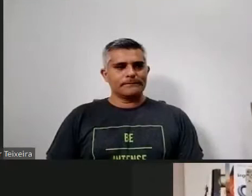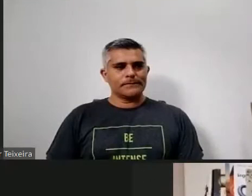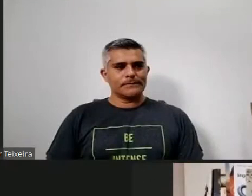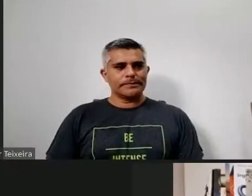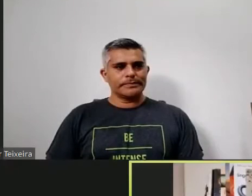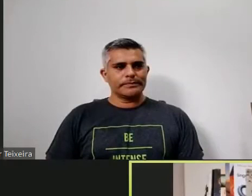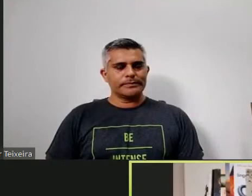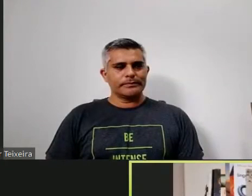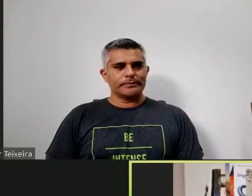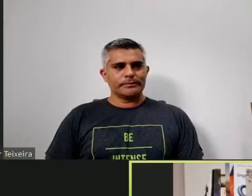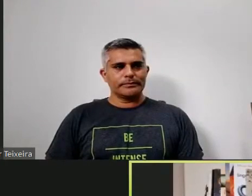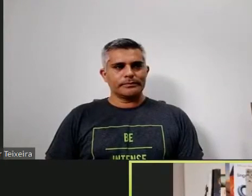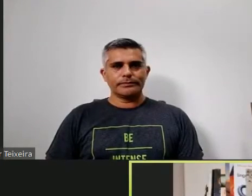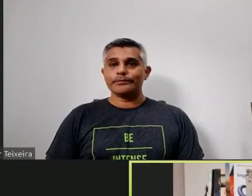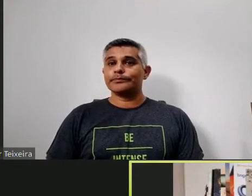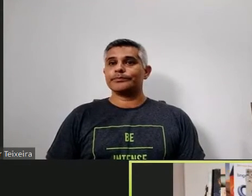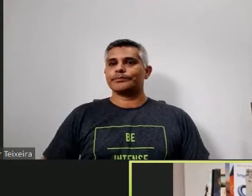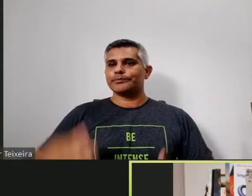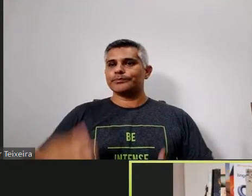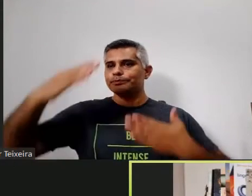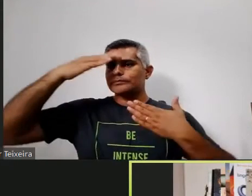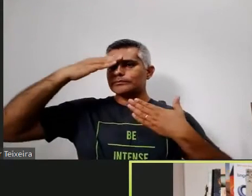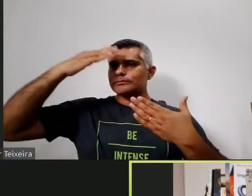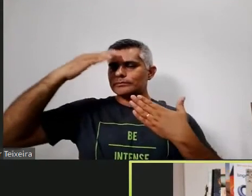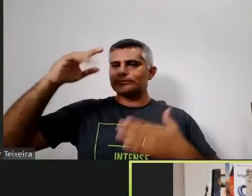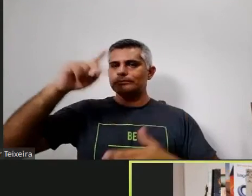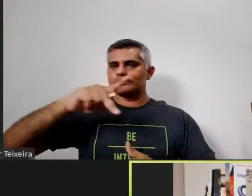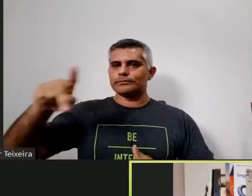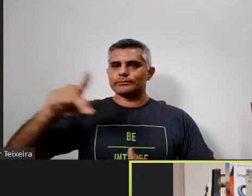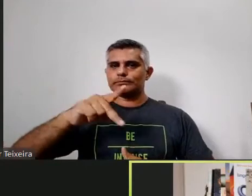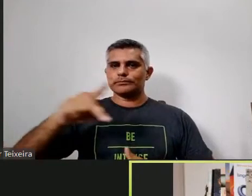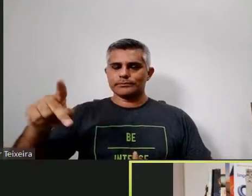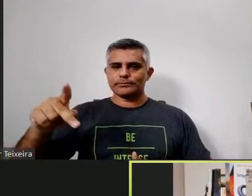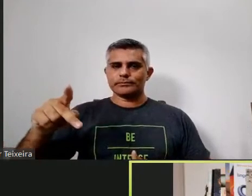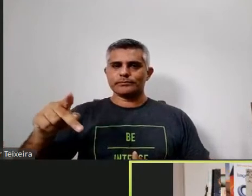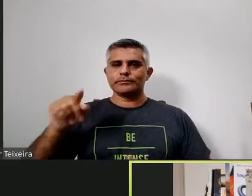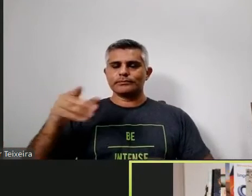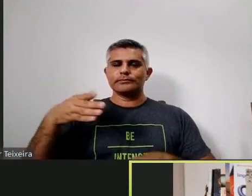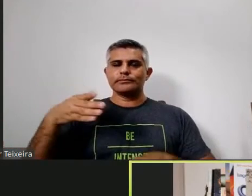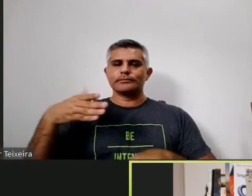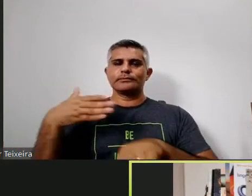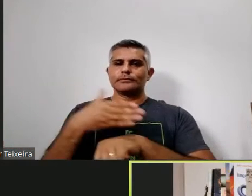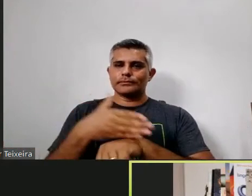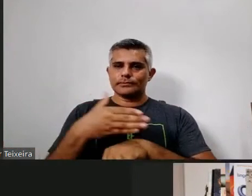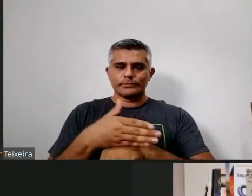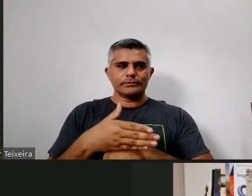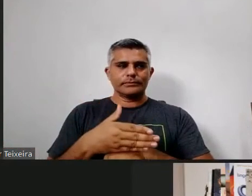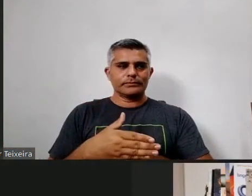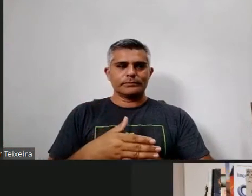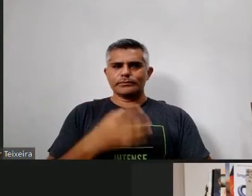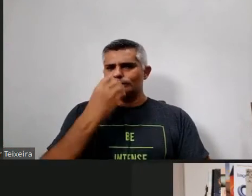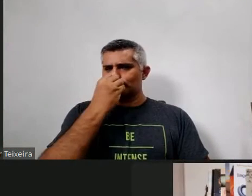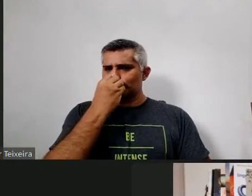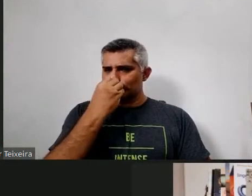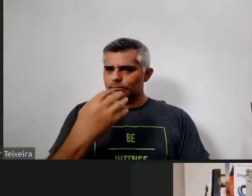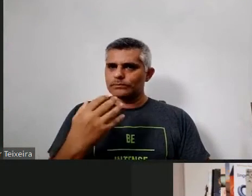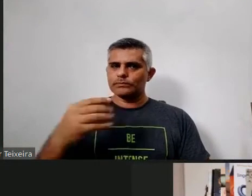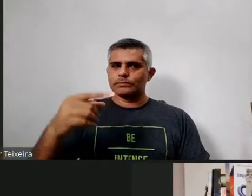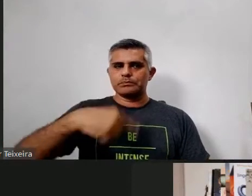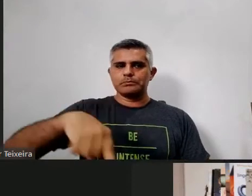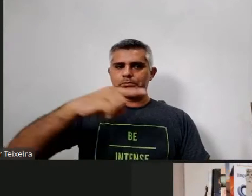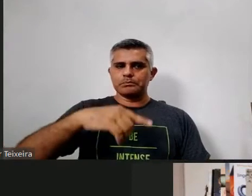Muito obrigado, professora, pela sua participação. Sem dúvidas, foi muito proveitoso tudo o que foi dito. E agora